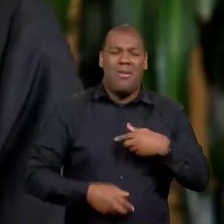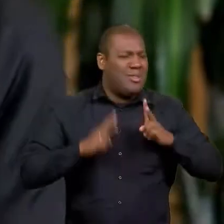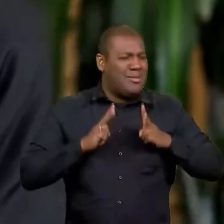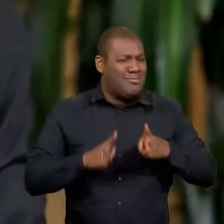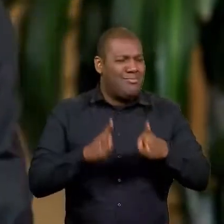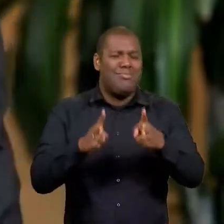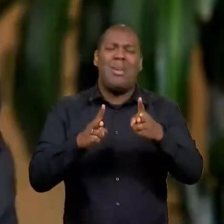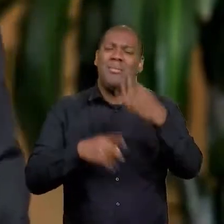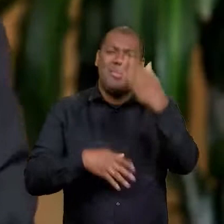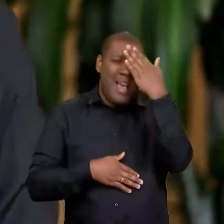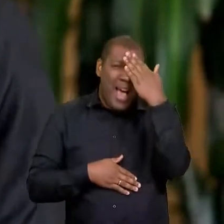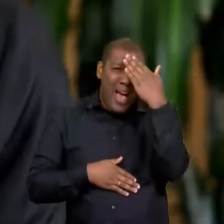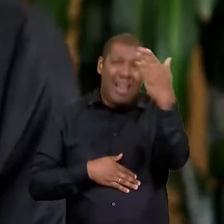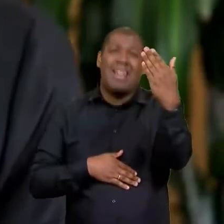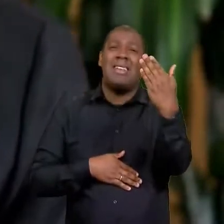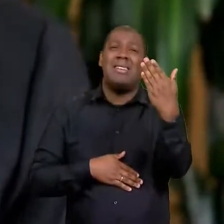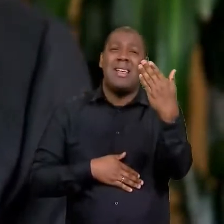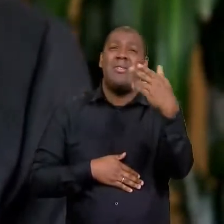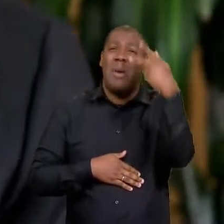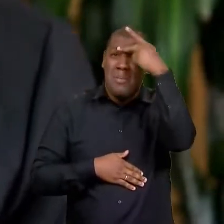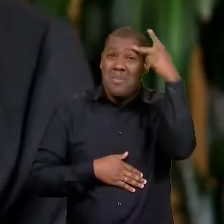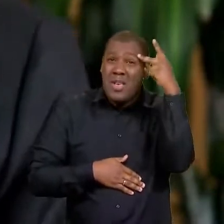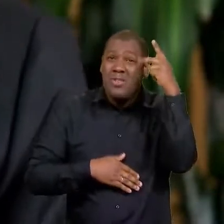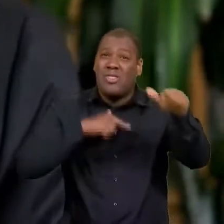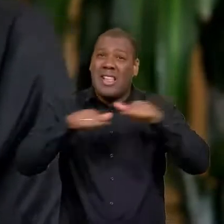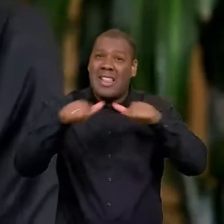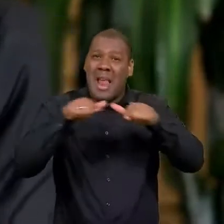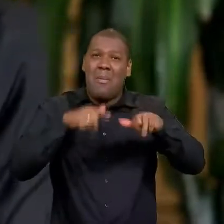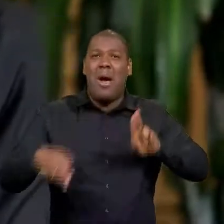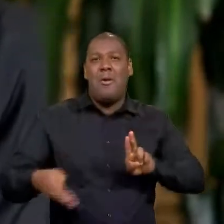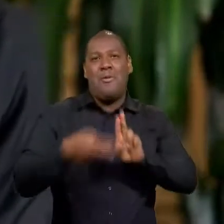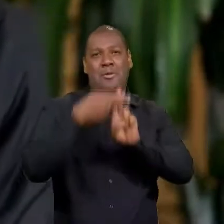pela qualidade. E essa gente toda vai contribuir com